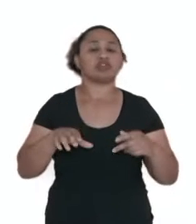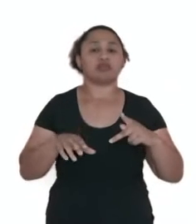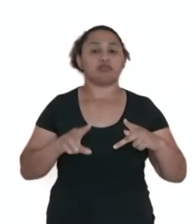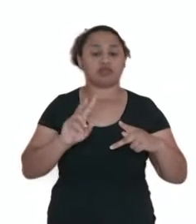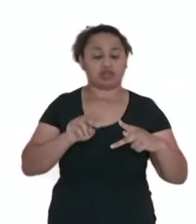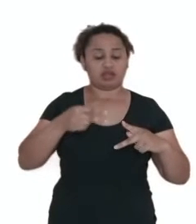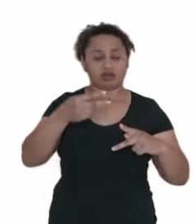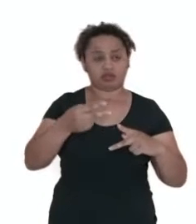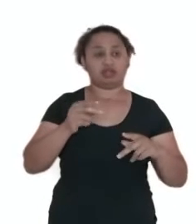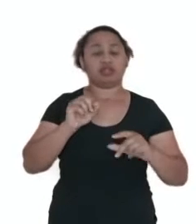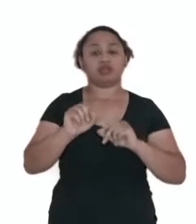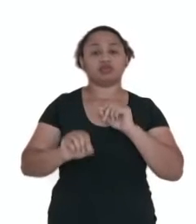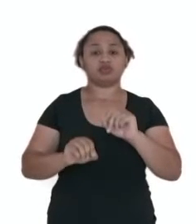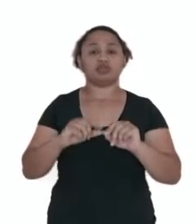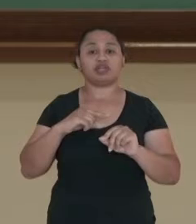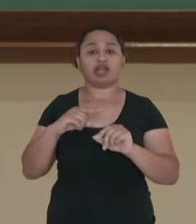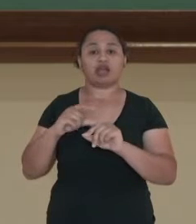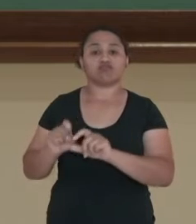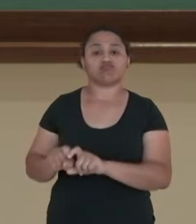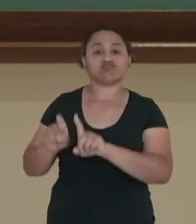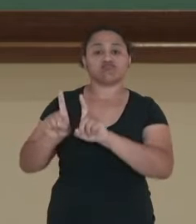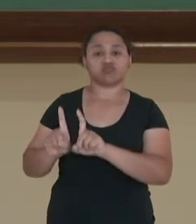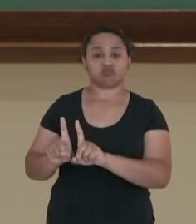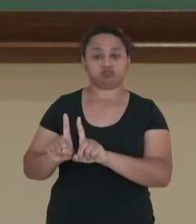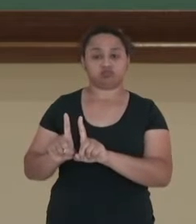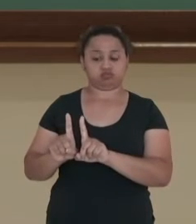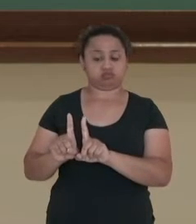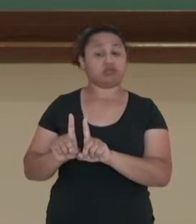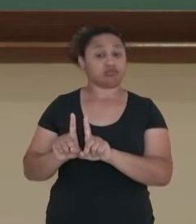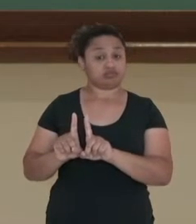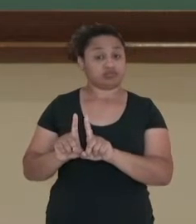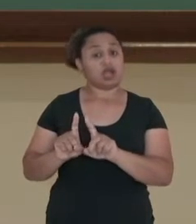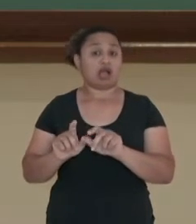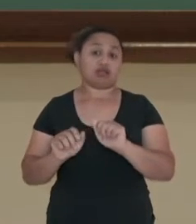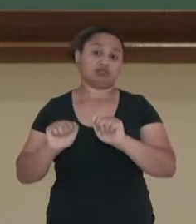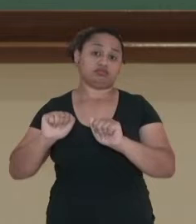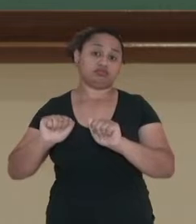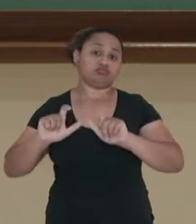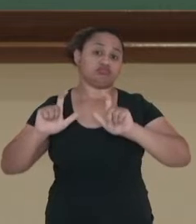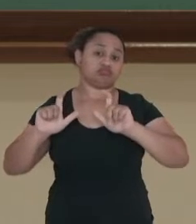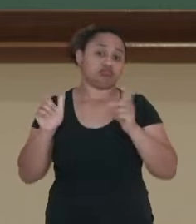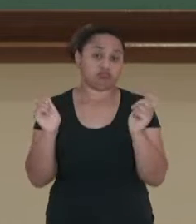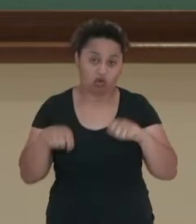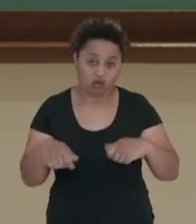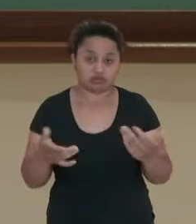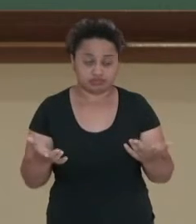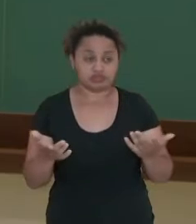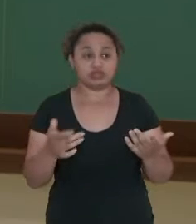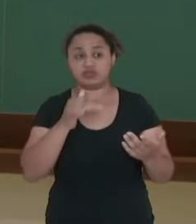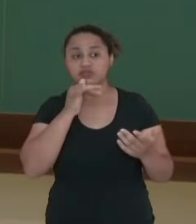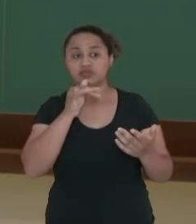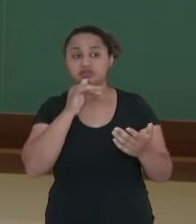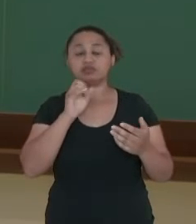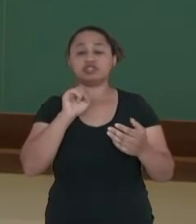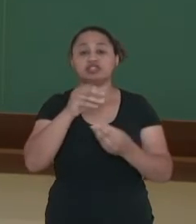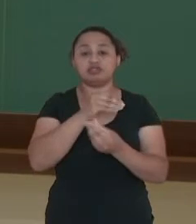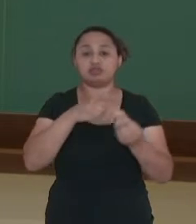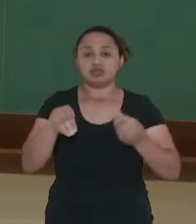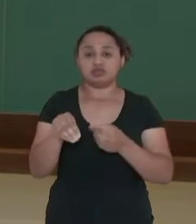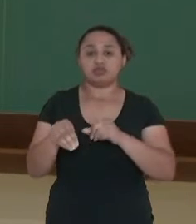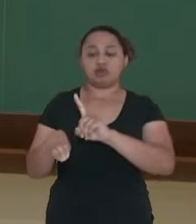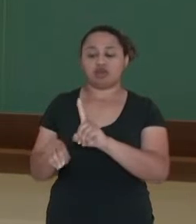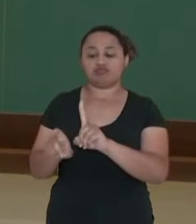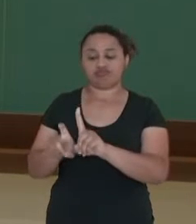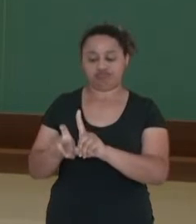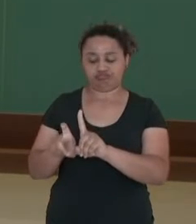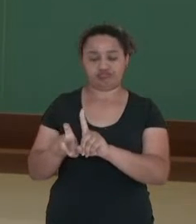quadrado, a frequência dos homozigotos dominantes, do azão azão, tá bom? Quando a gente tem a situação de heterozigotos, nós vamos